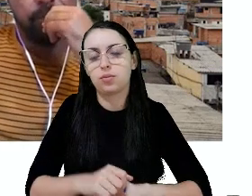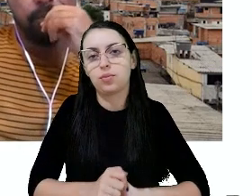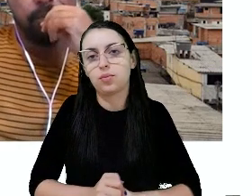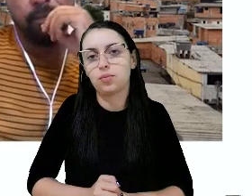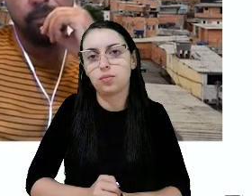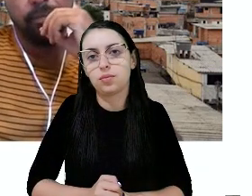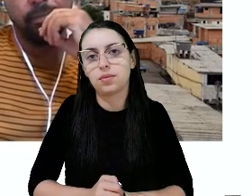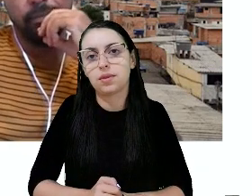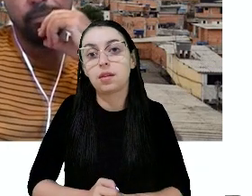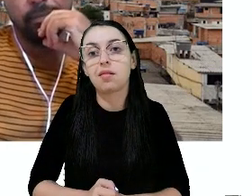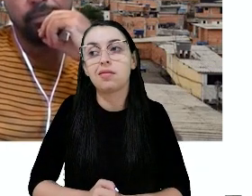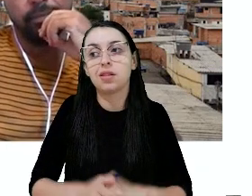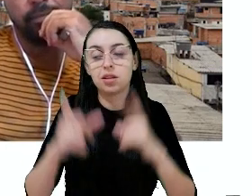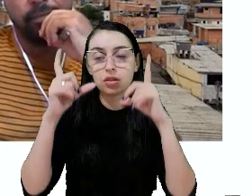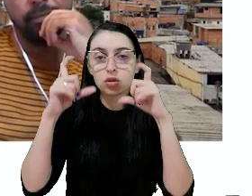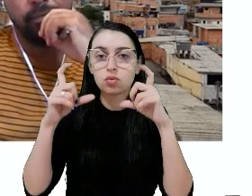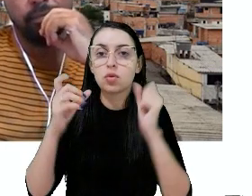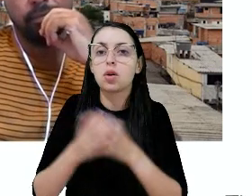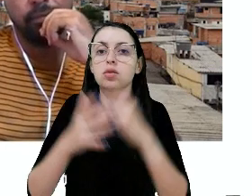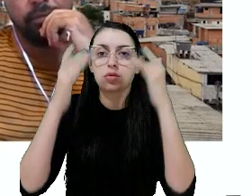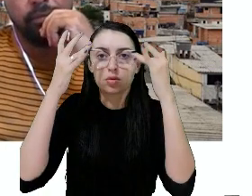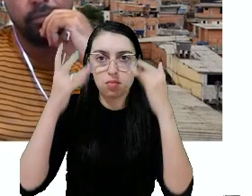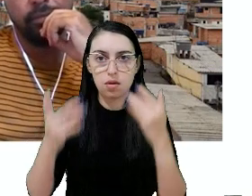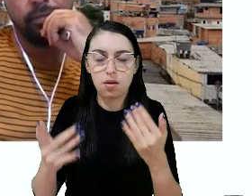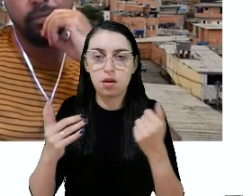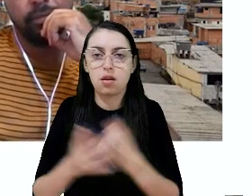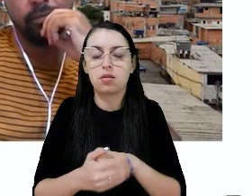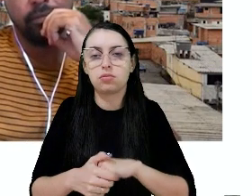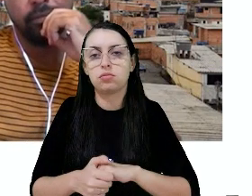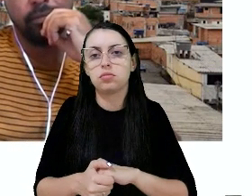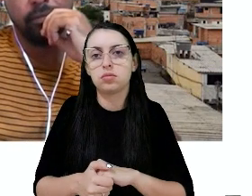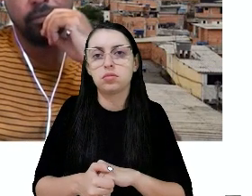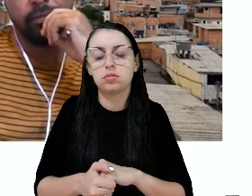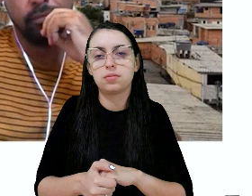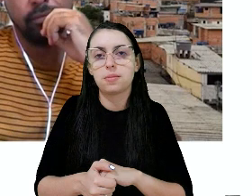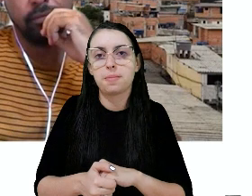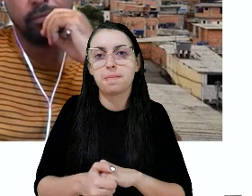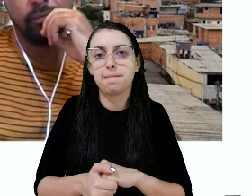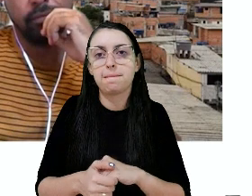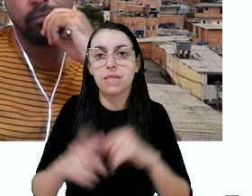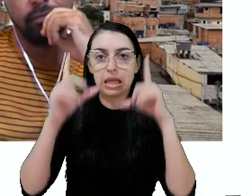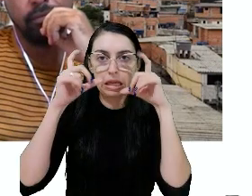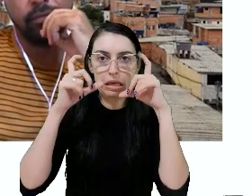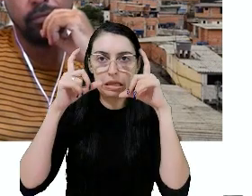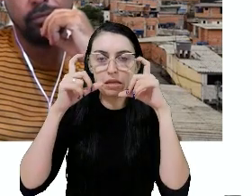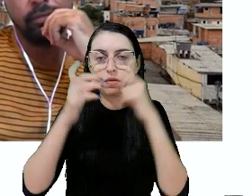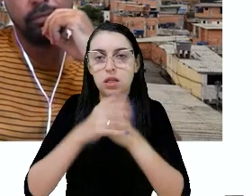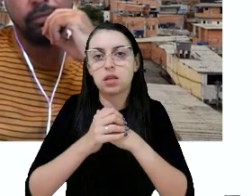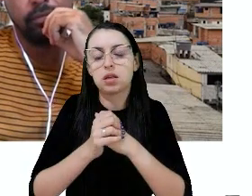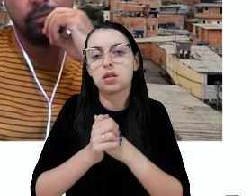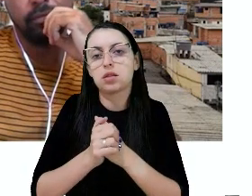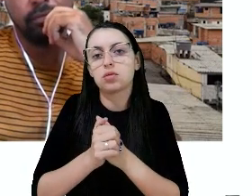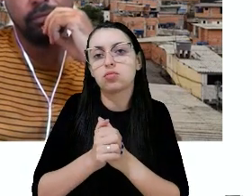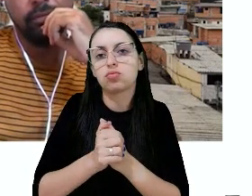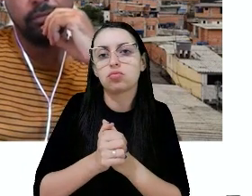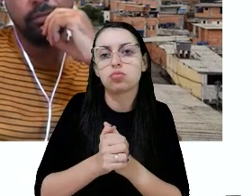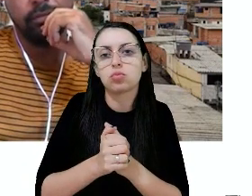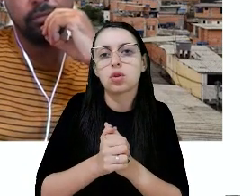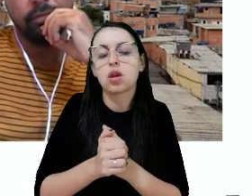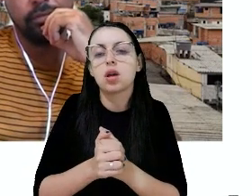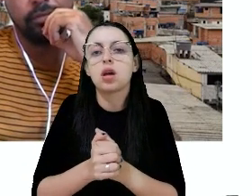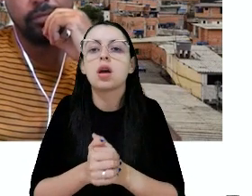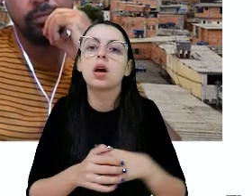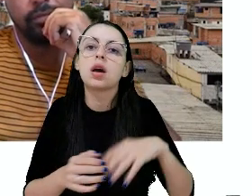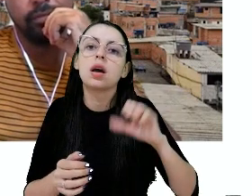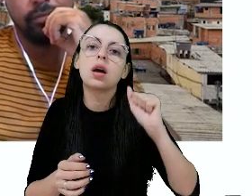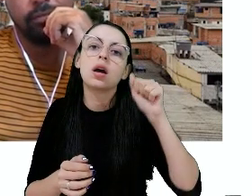As fotos serão comentadas pelo fotógrafo profissional premiadíssimo,